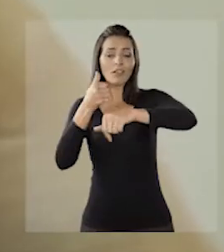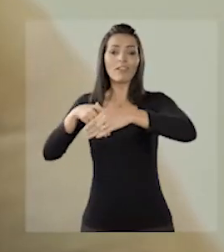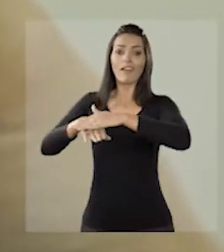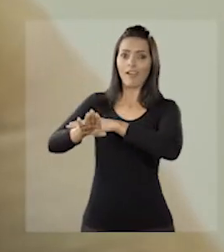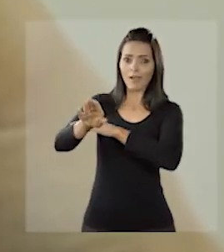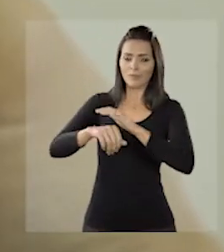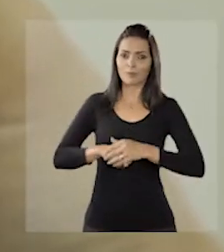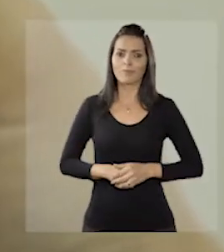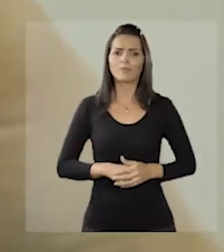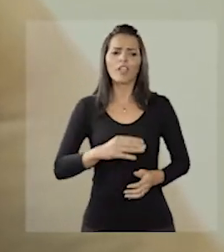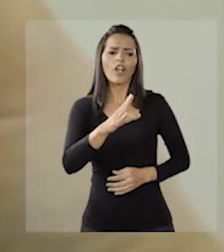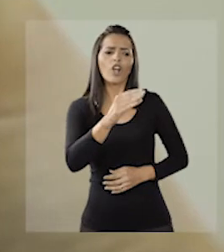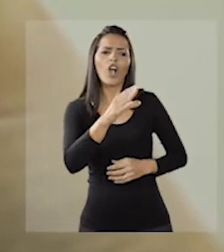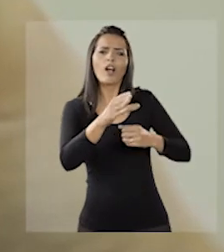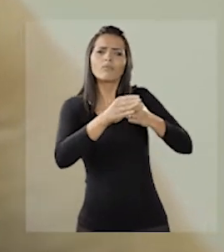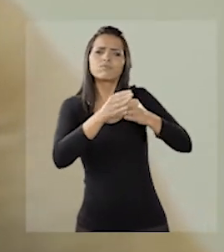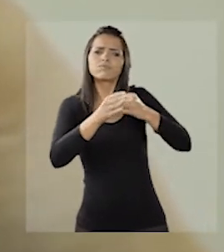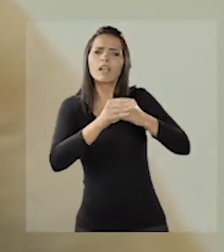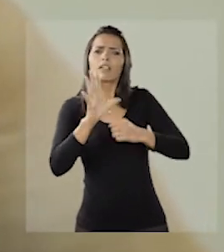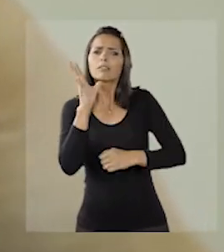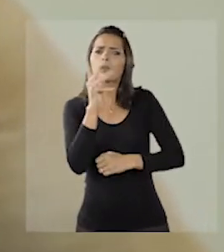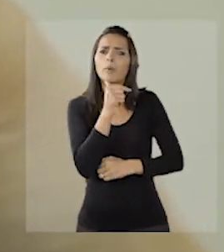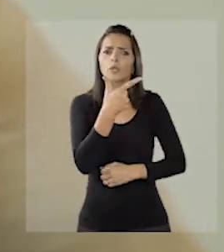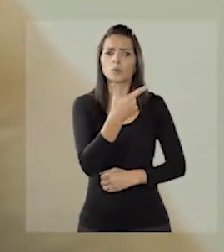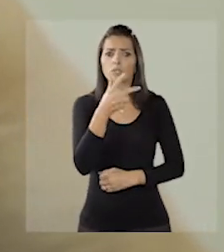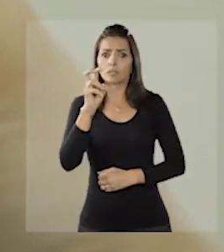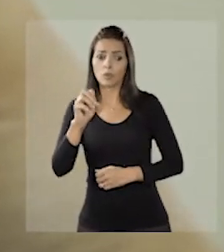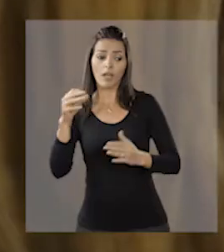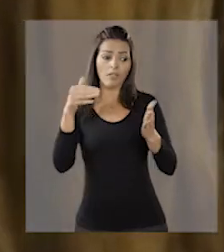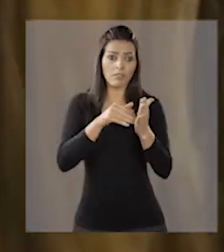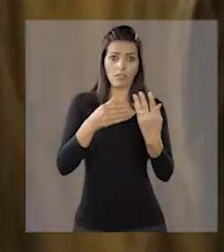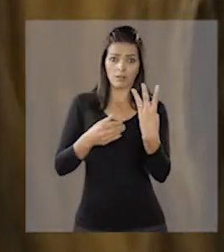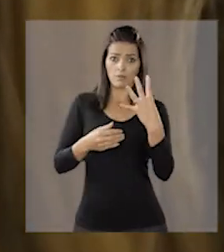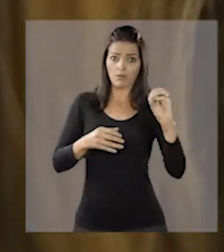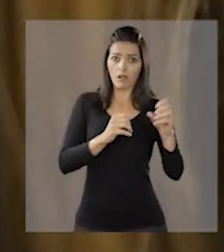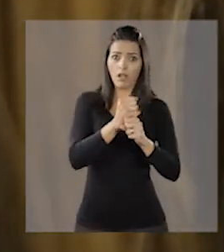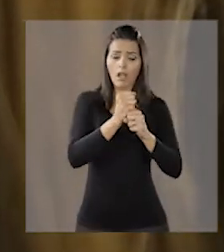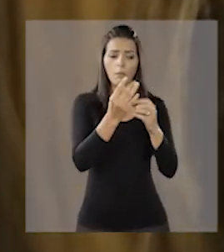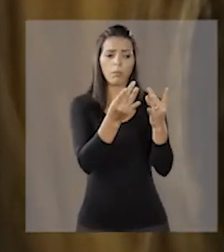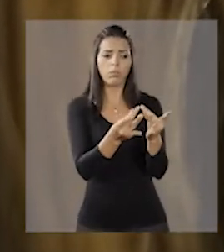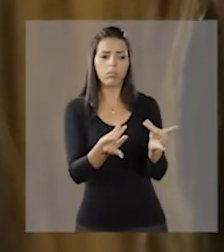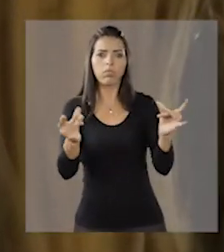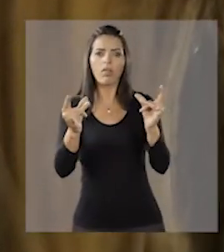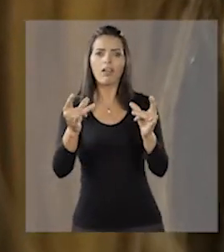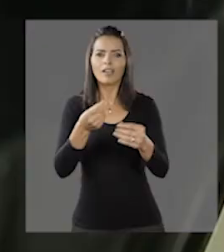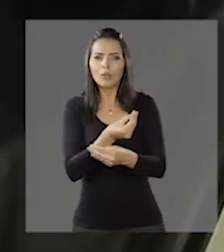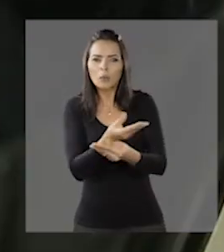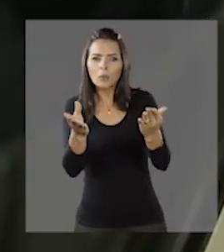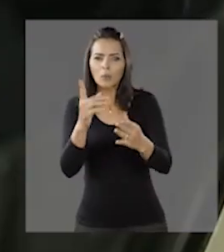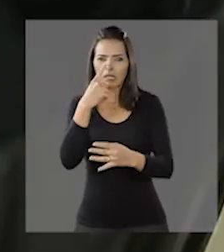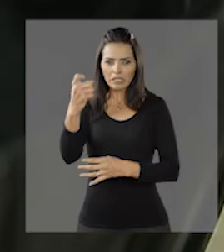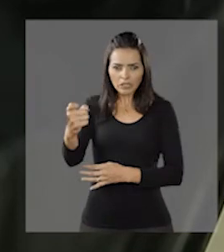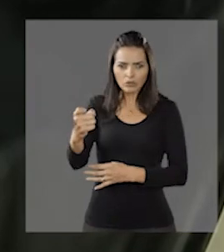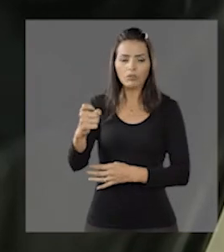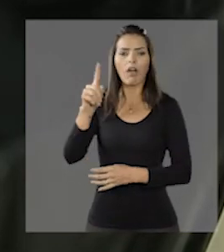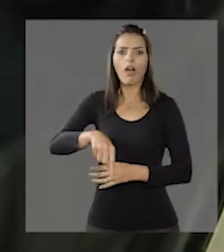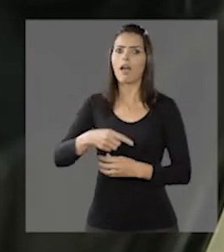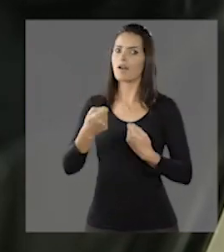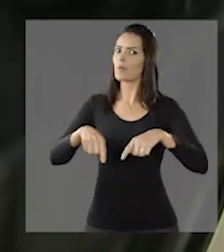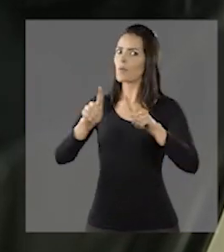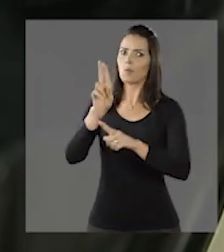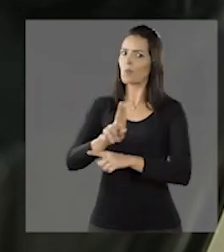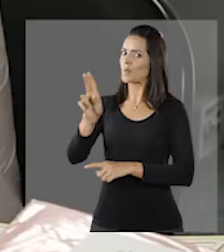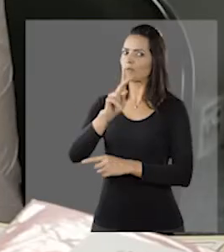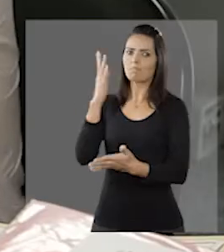Os copos descartáveis, que demoram de 250 a 400 anos para se decompor na natureza, também estão em desuso